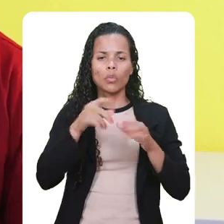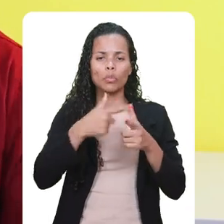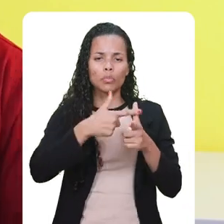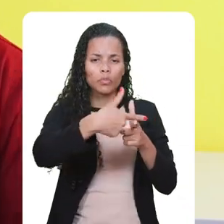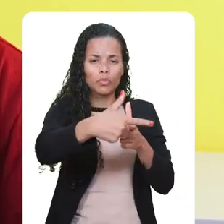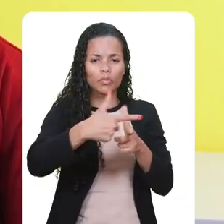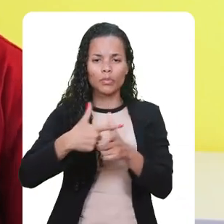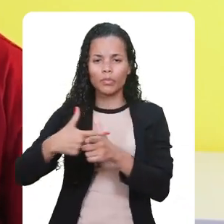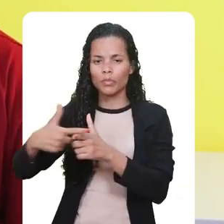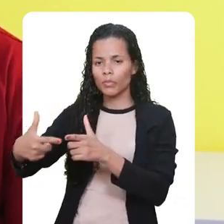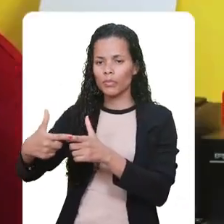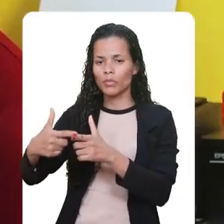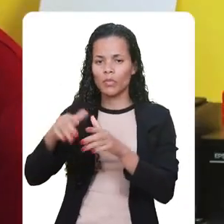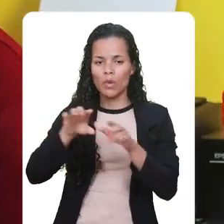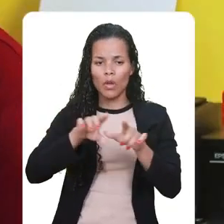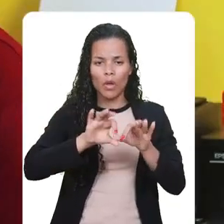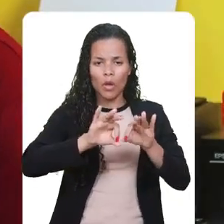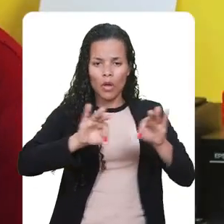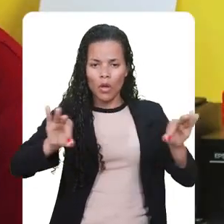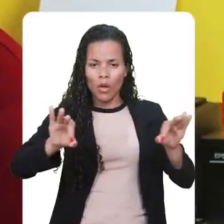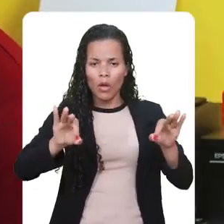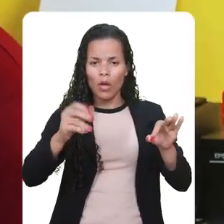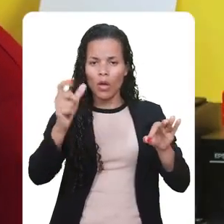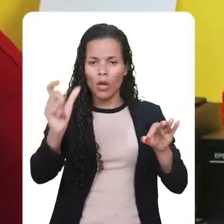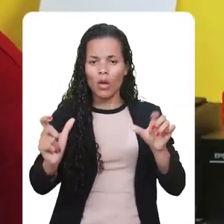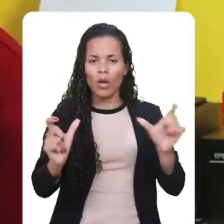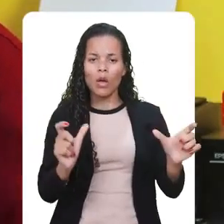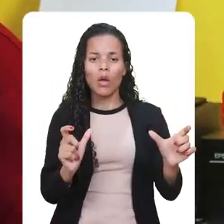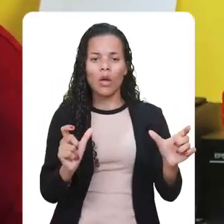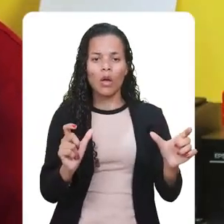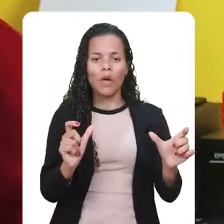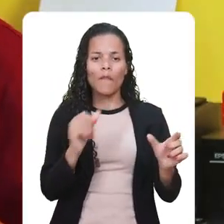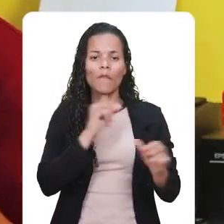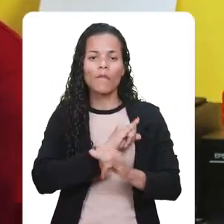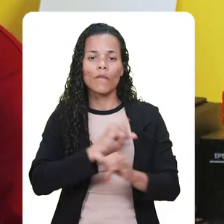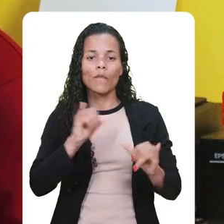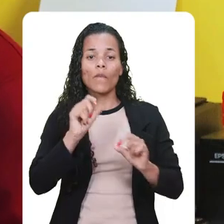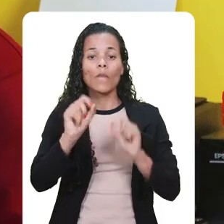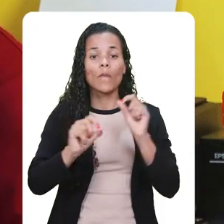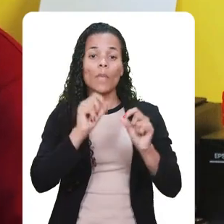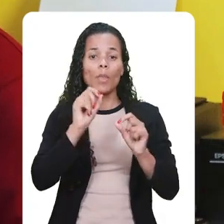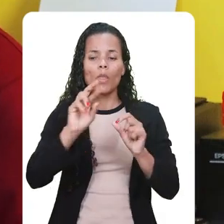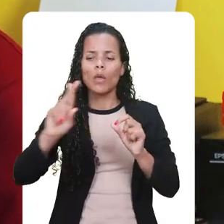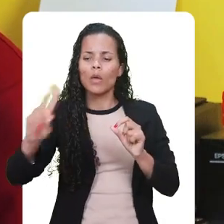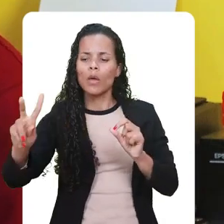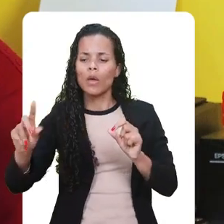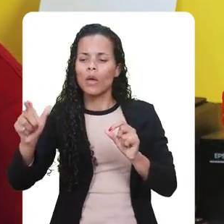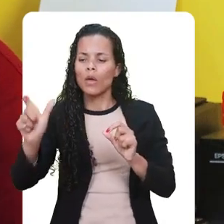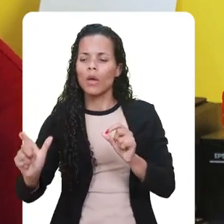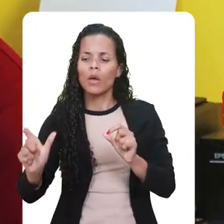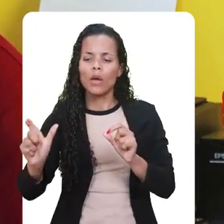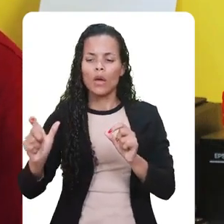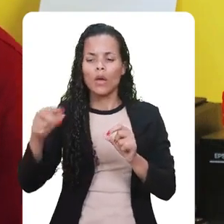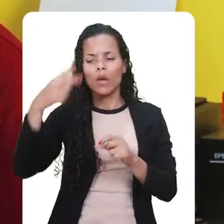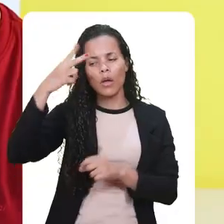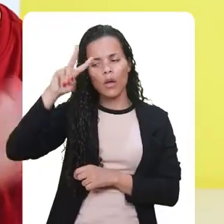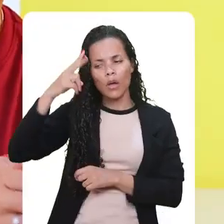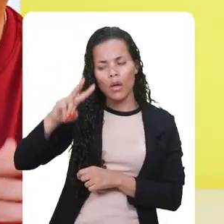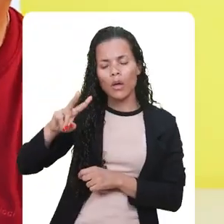era subdividido por etapas, e cada etapa falava de algo